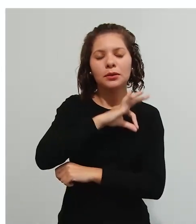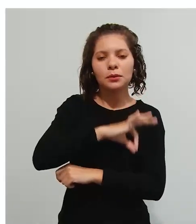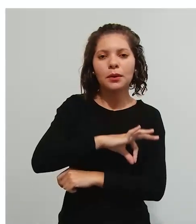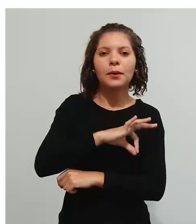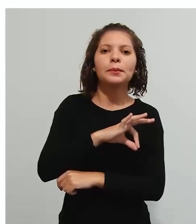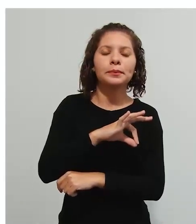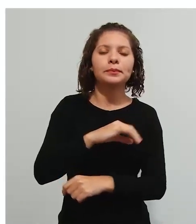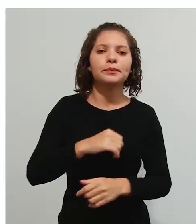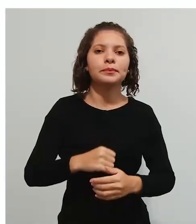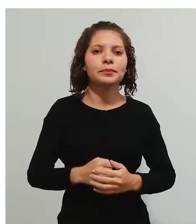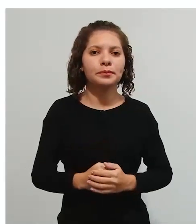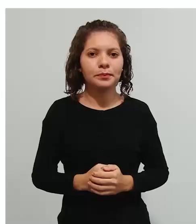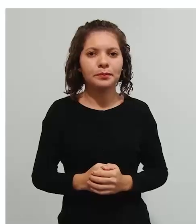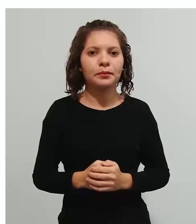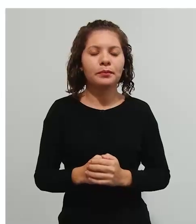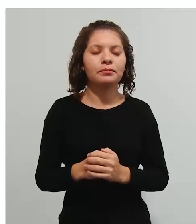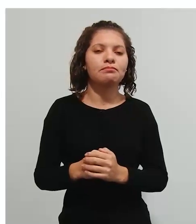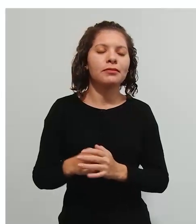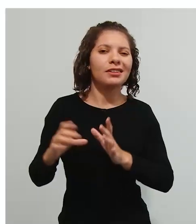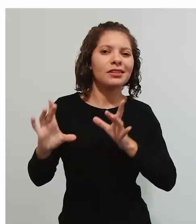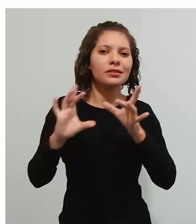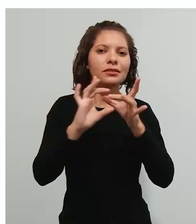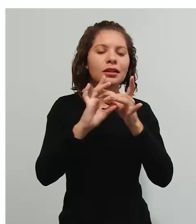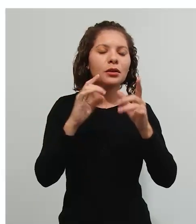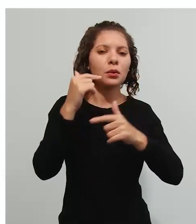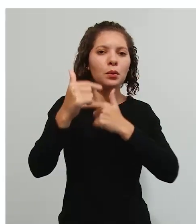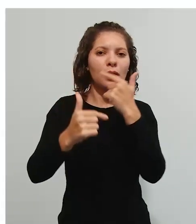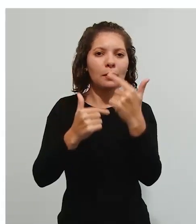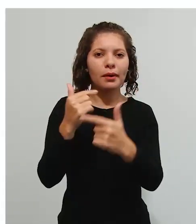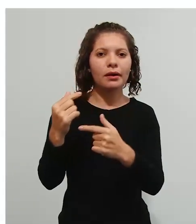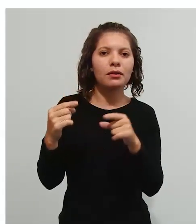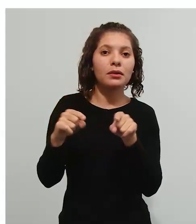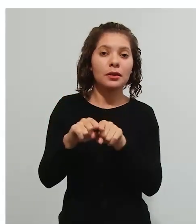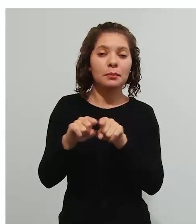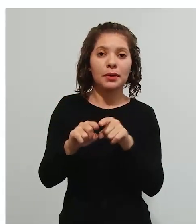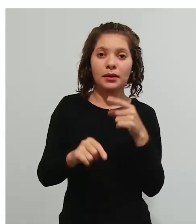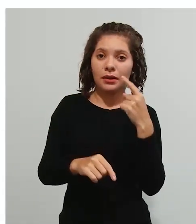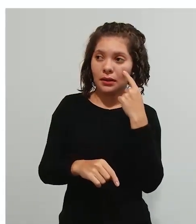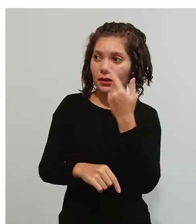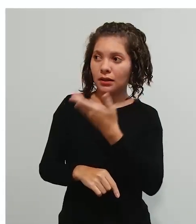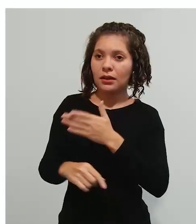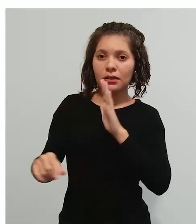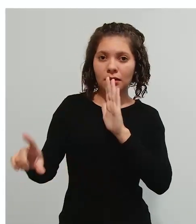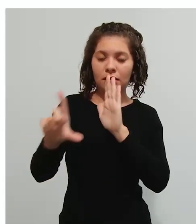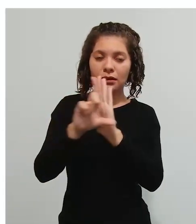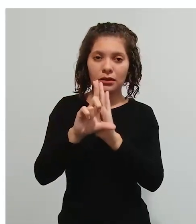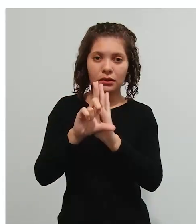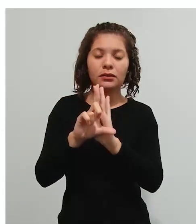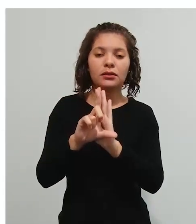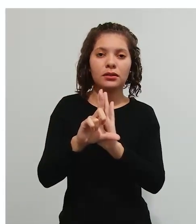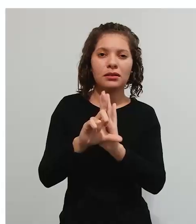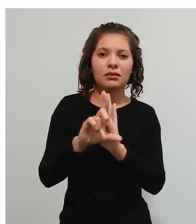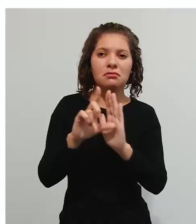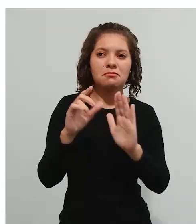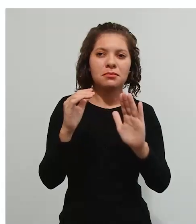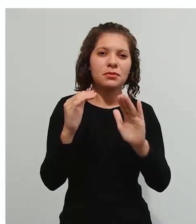necessidades básicas que, lamentavelmente, a gente sabe que o valor do salário mínimo, como está hoje,